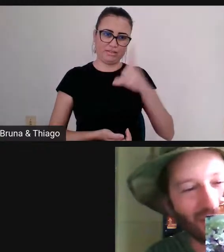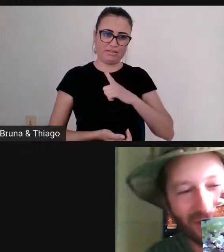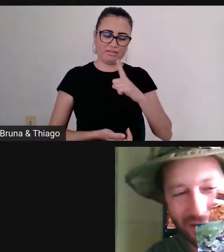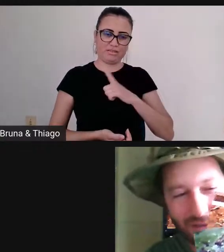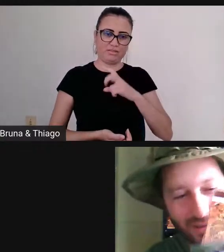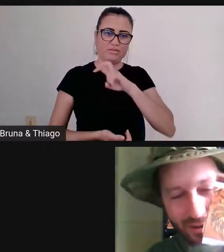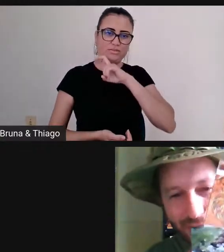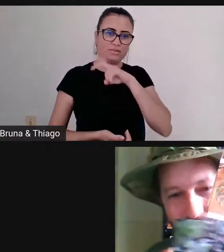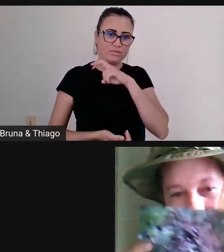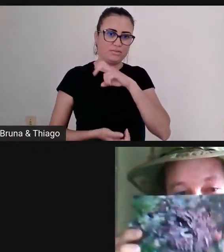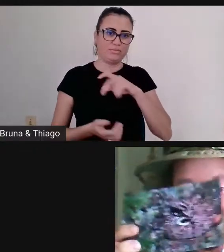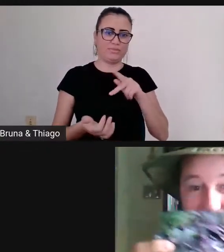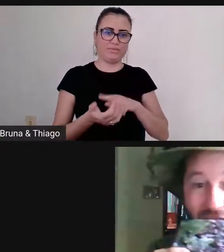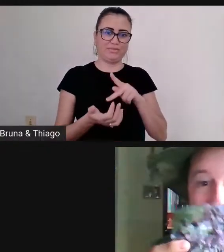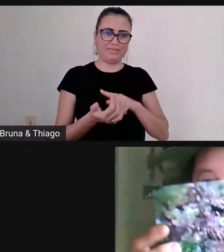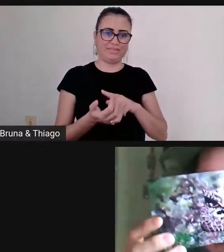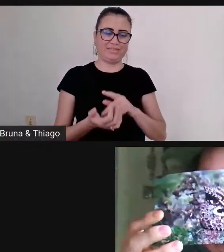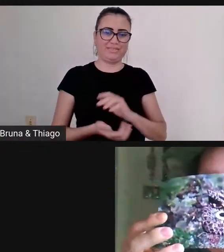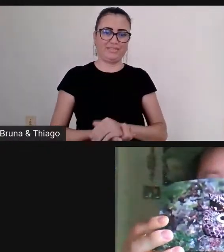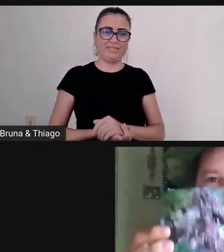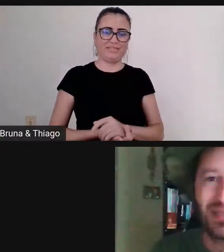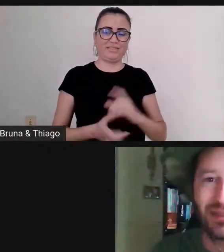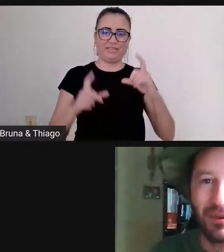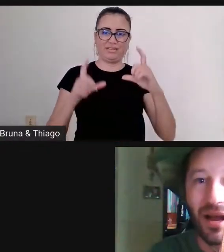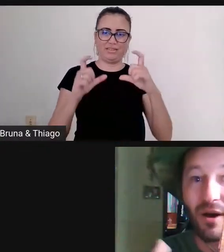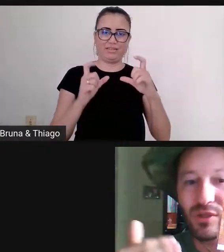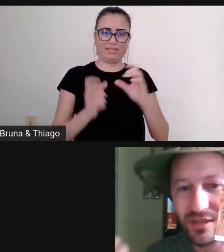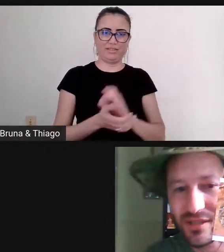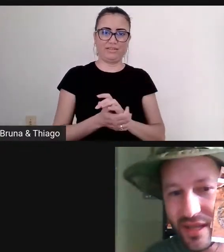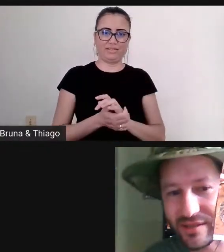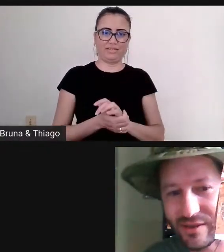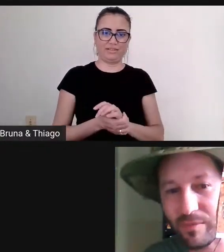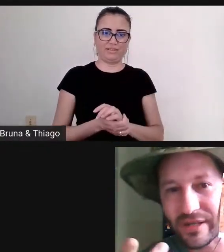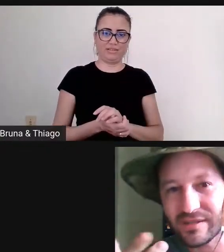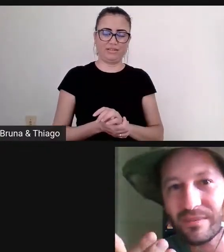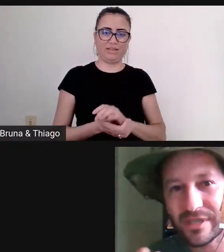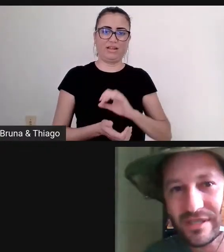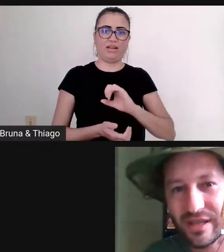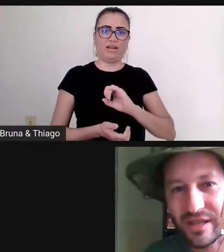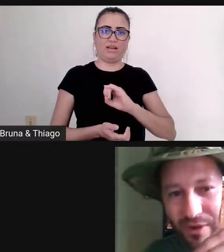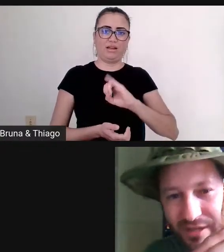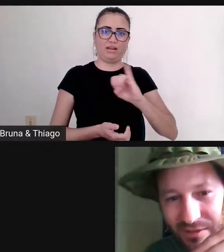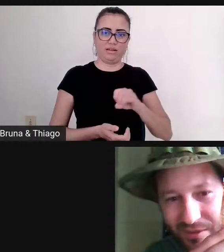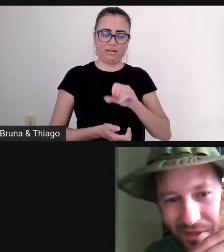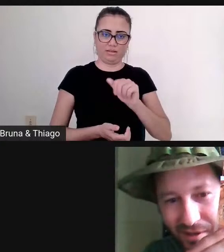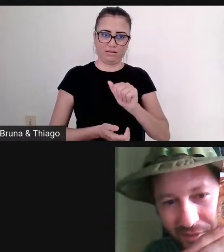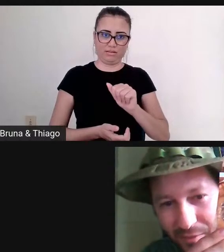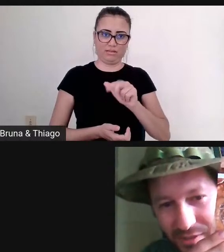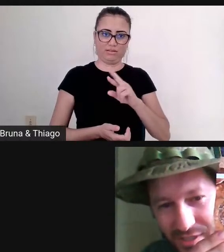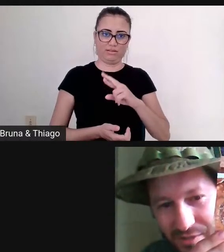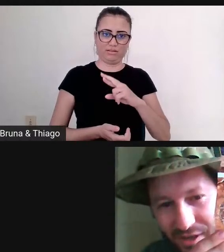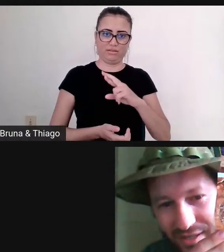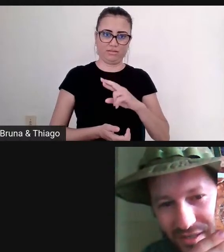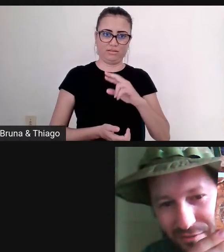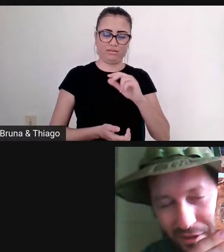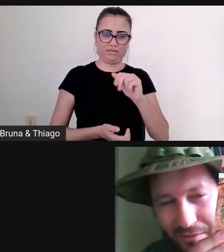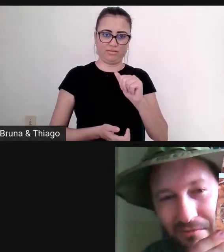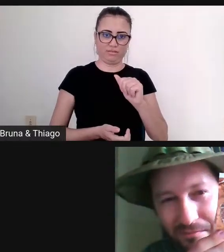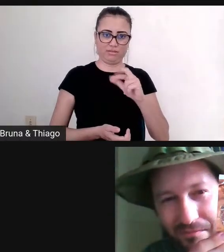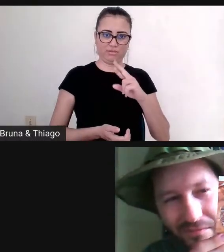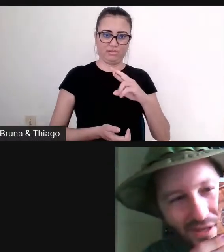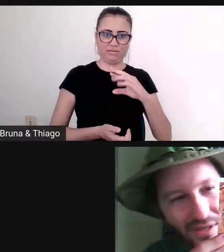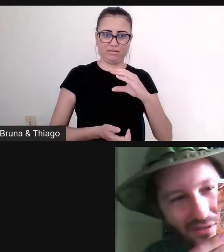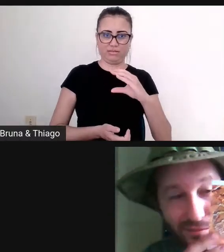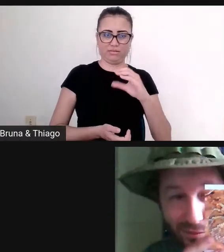Poxa vida, não, gente, não tem como não. Então, a jararaca é a cobra que mais causa acidentes, não participa de acidentes no Brasil. Depois nós temos a